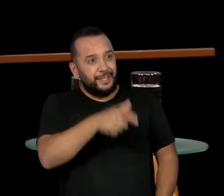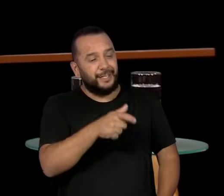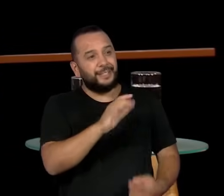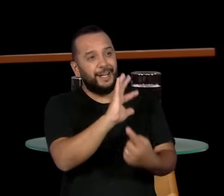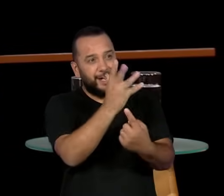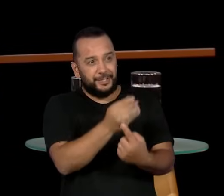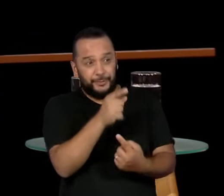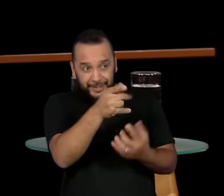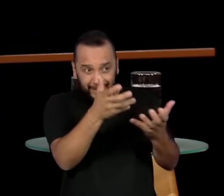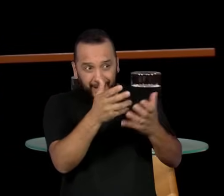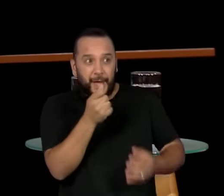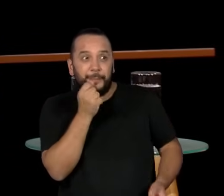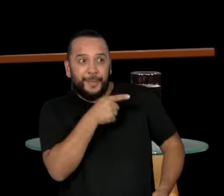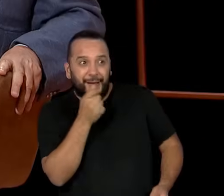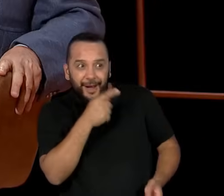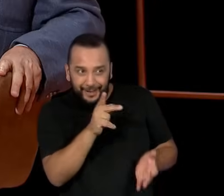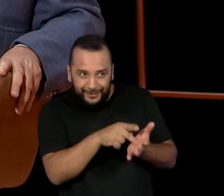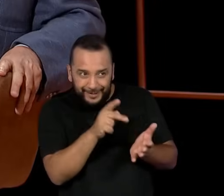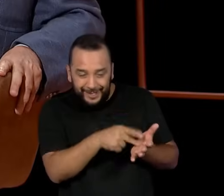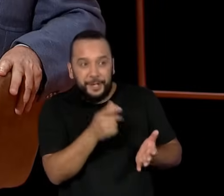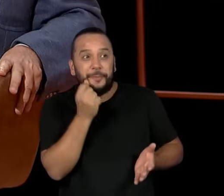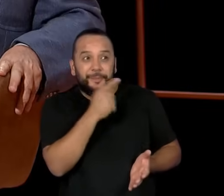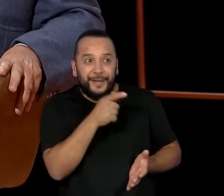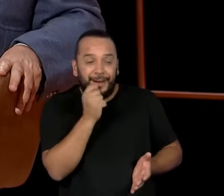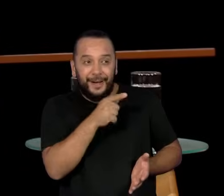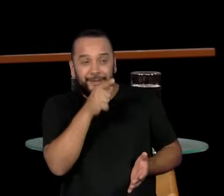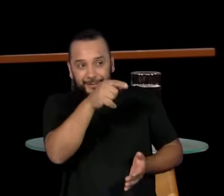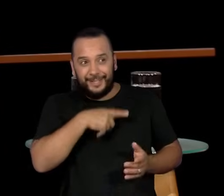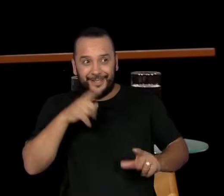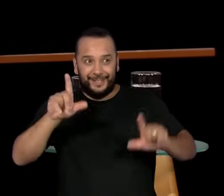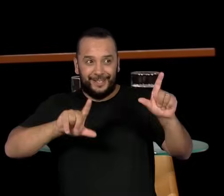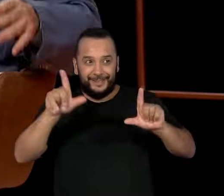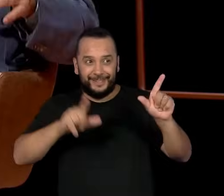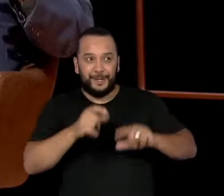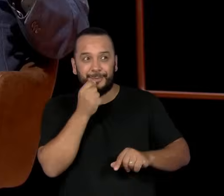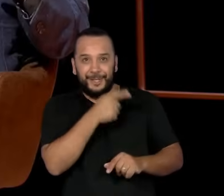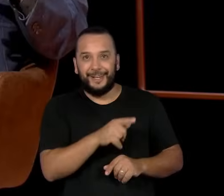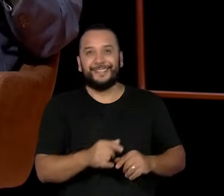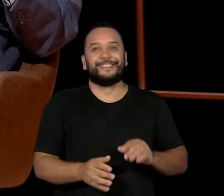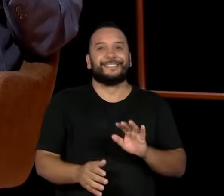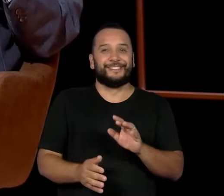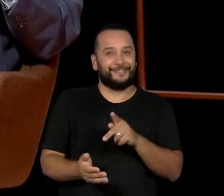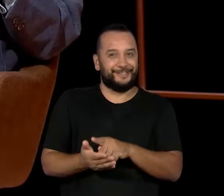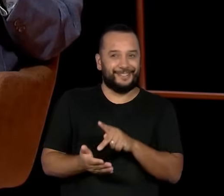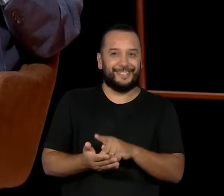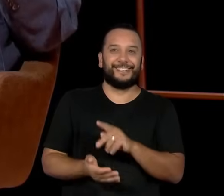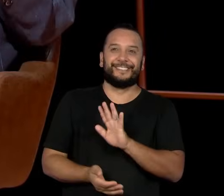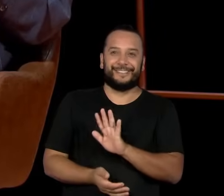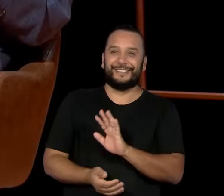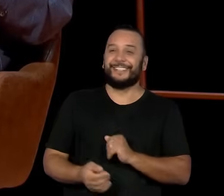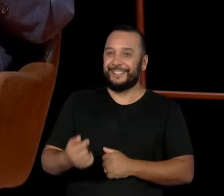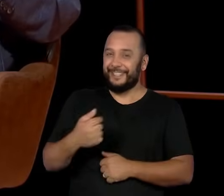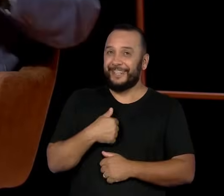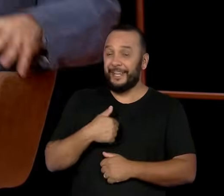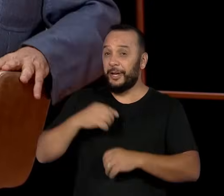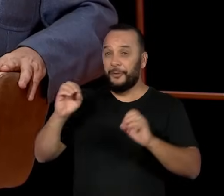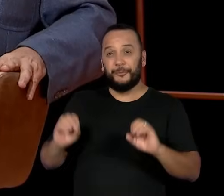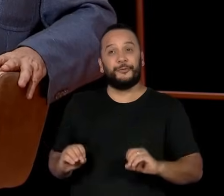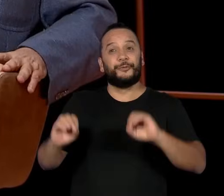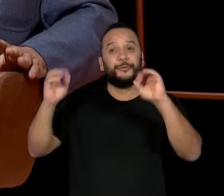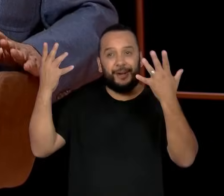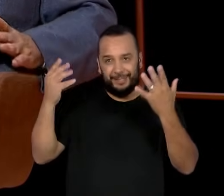ser comediante, não é? E acabou indo parar num programa de televisão? Isso, na verdade, eu fazia as festinhas